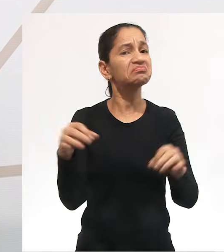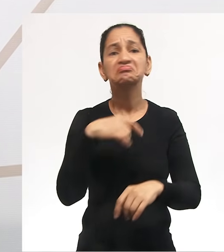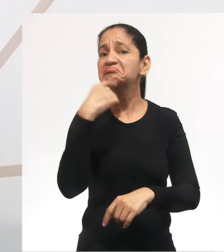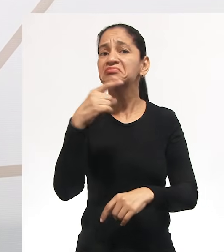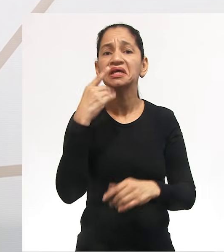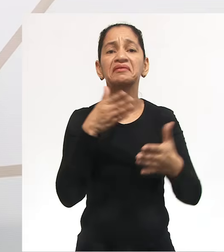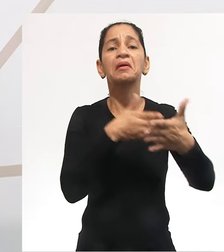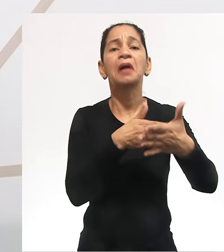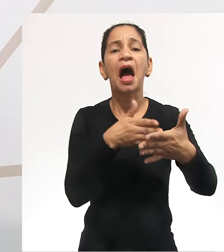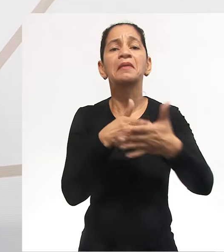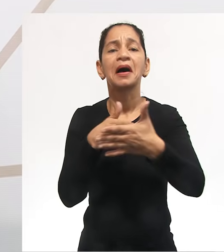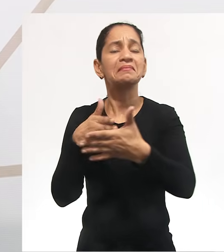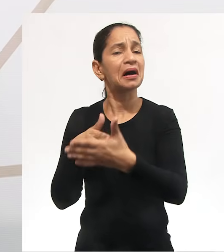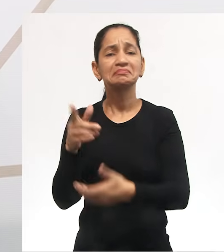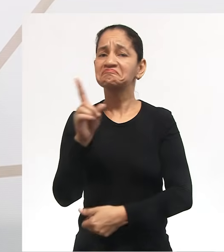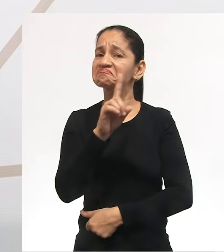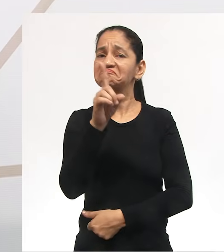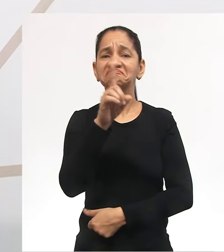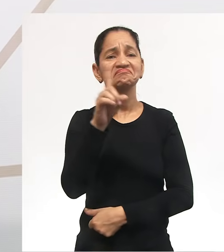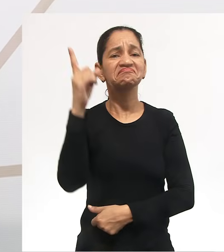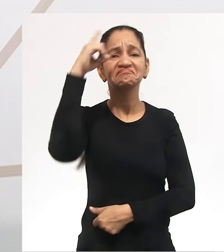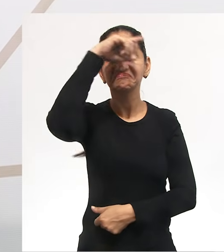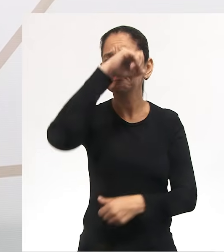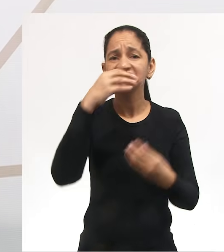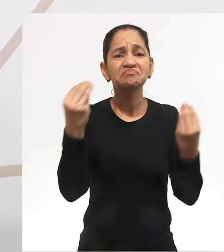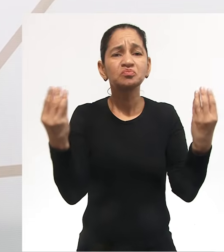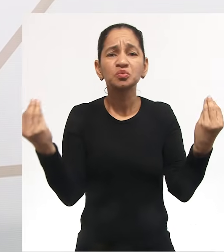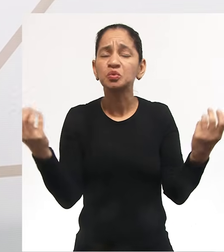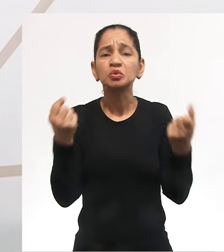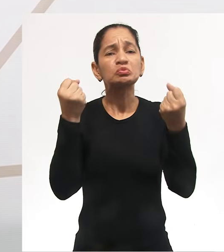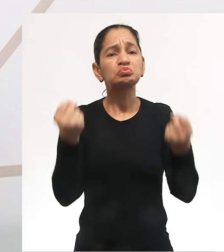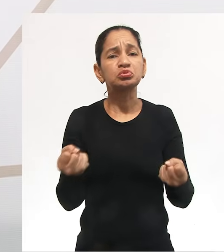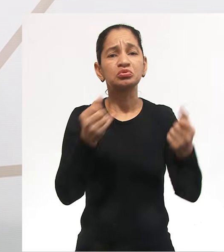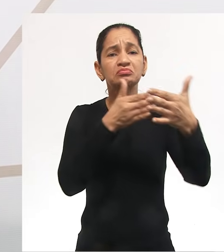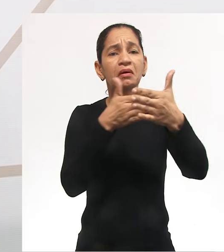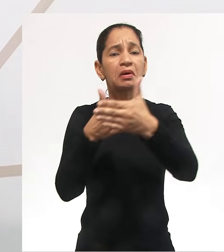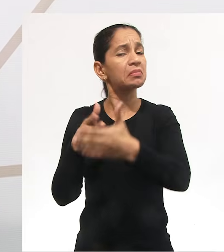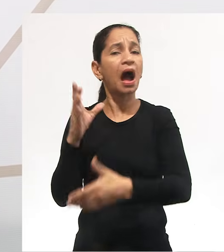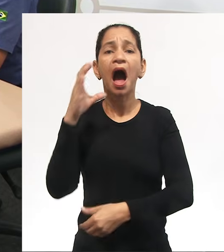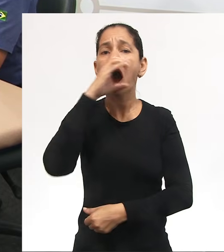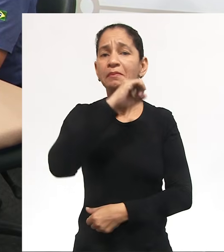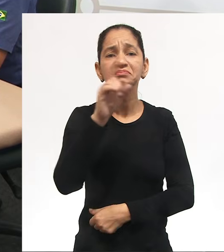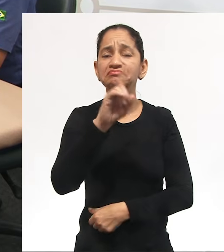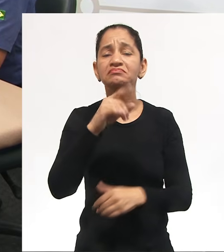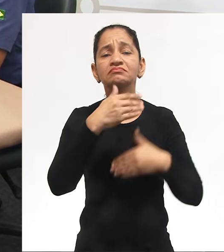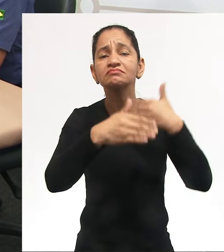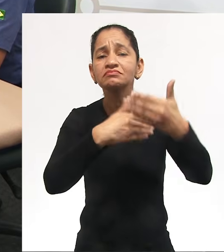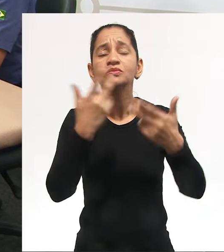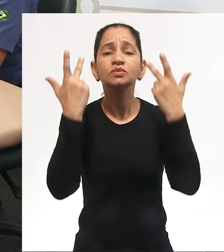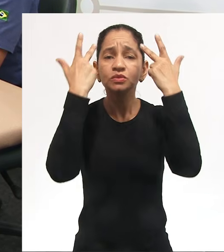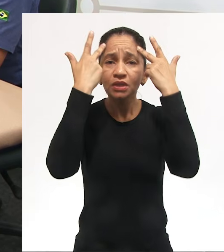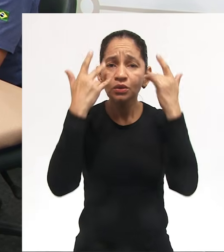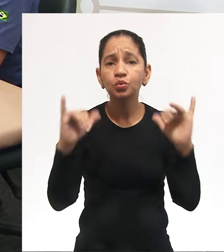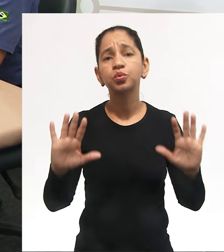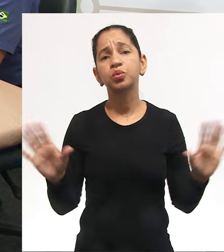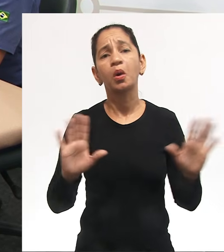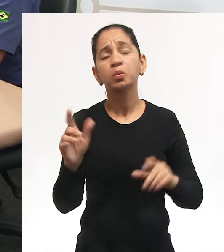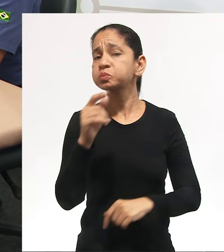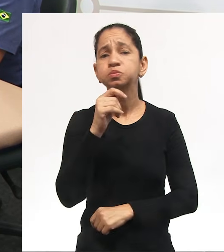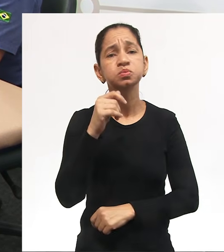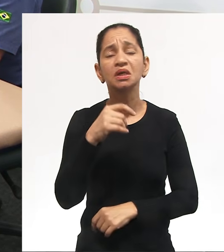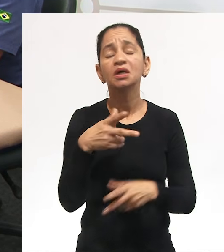a atividade, que a gente não teve tanto assim dificuldade de o projeto andar nesse